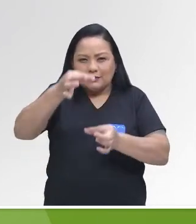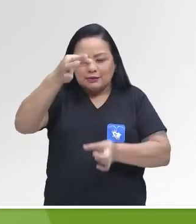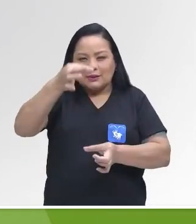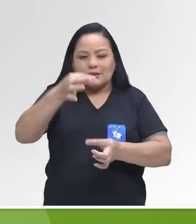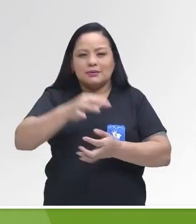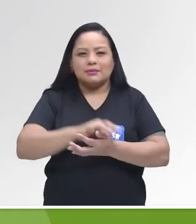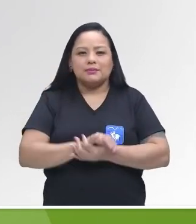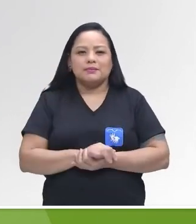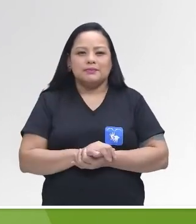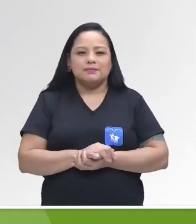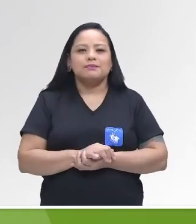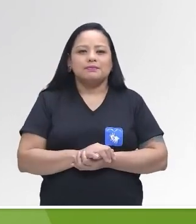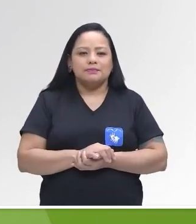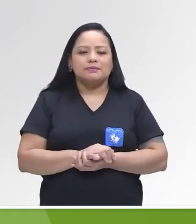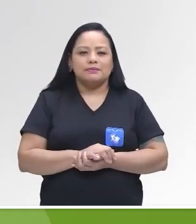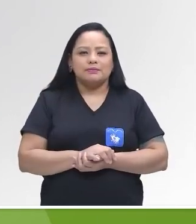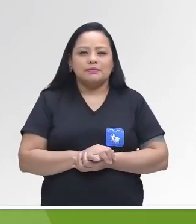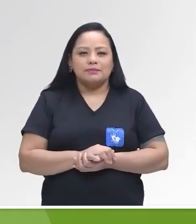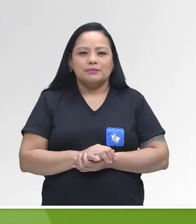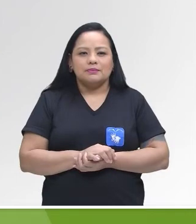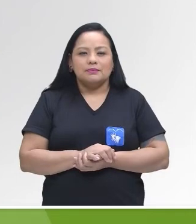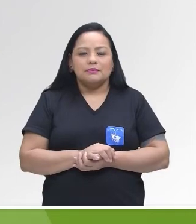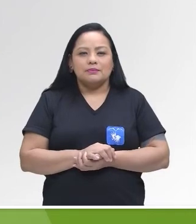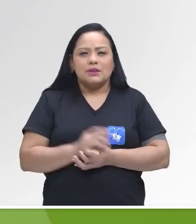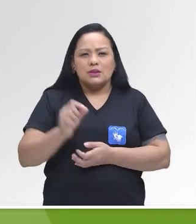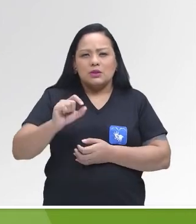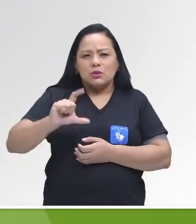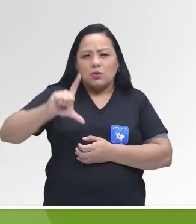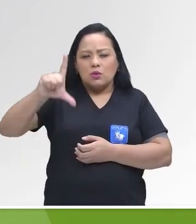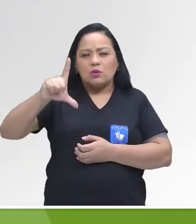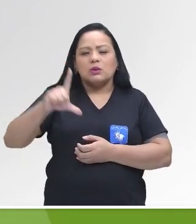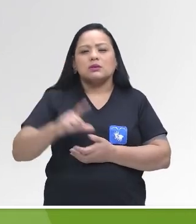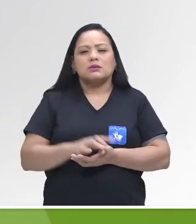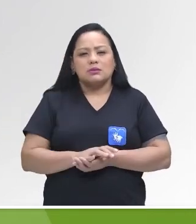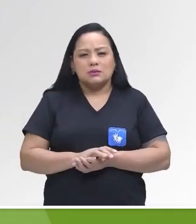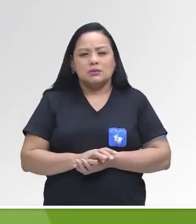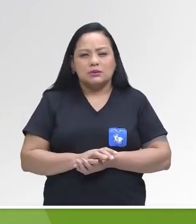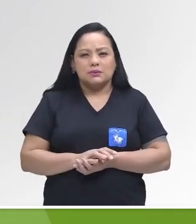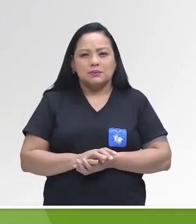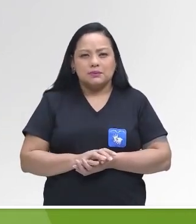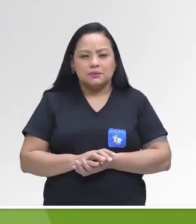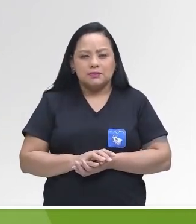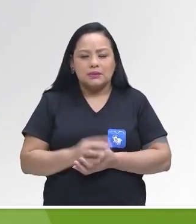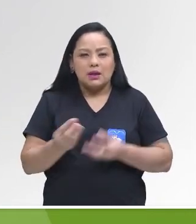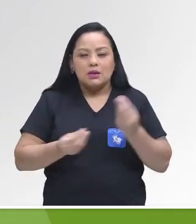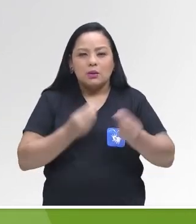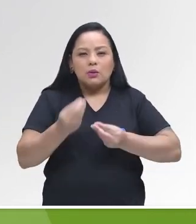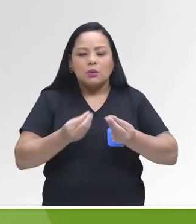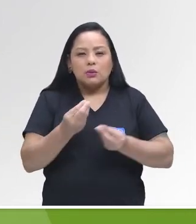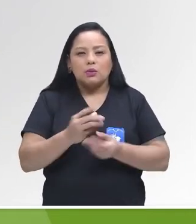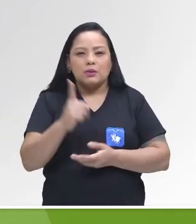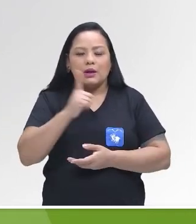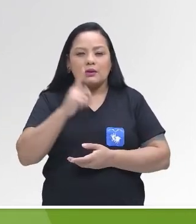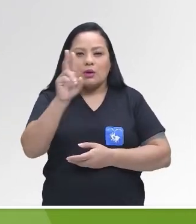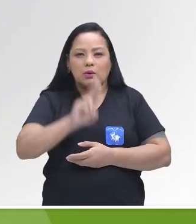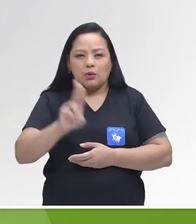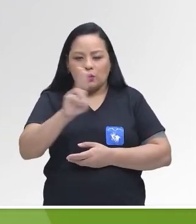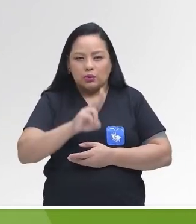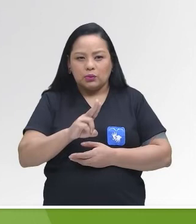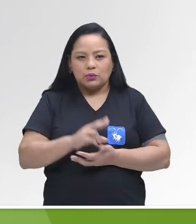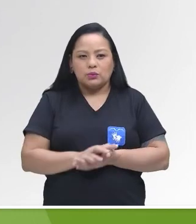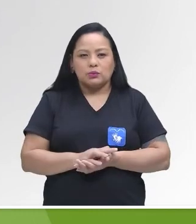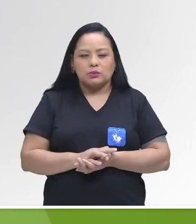aqui, e além disso elas são bem maiores do que as patas dianteiras, tá? E aí ela usa essas patas assim